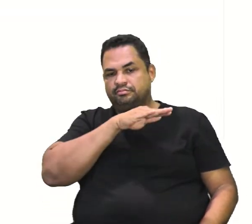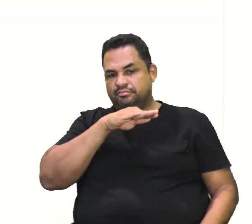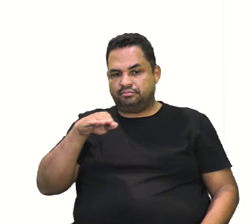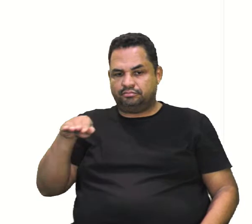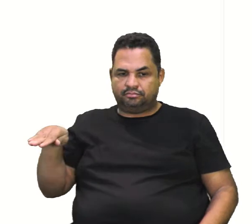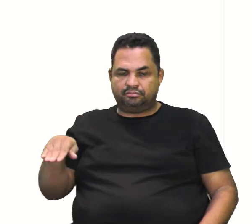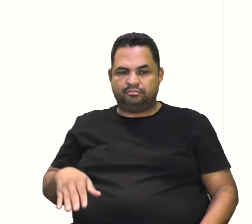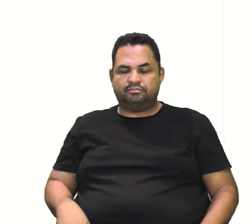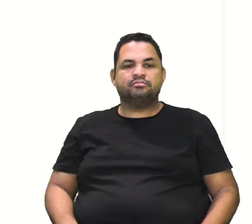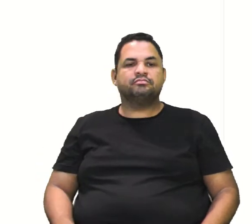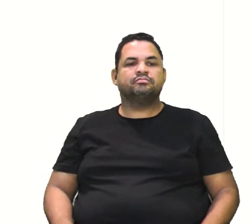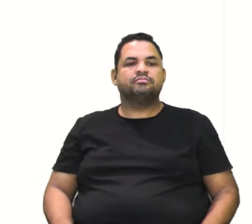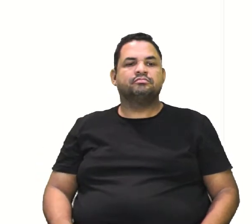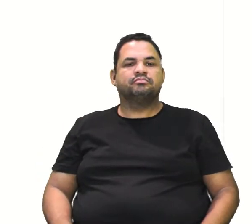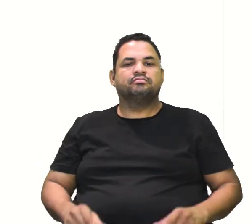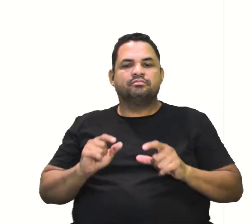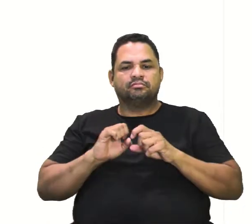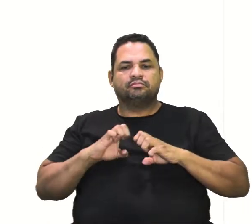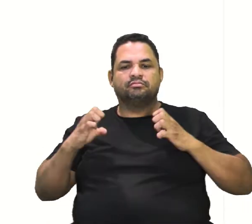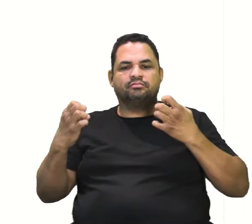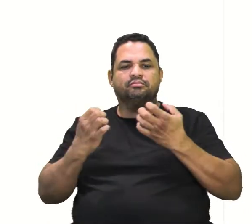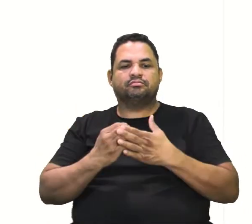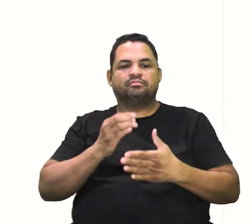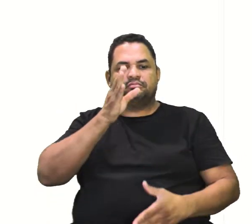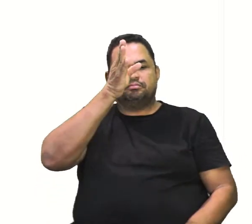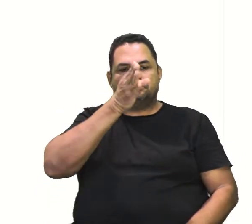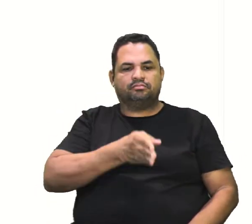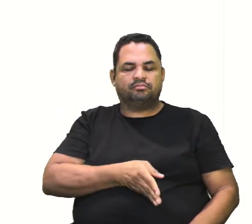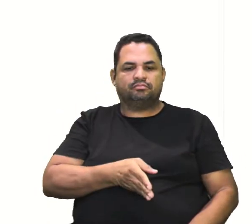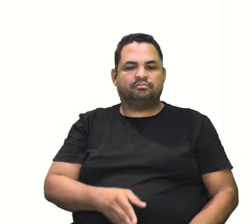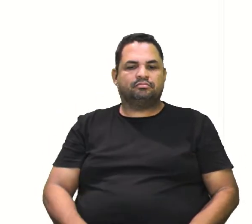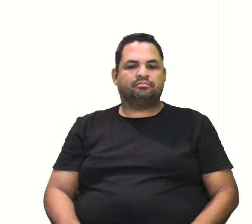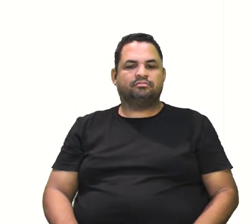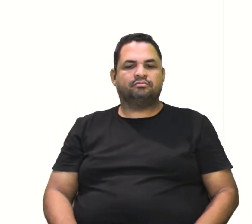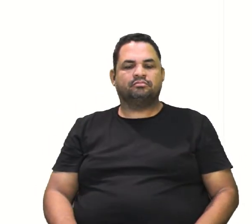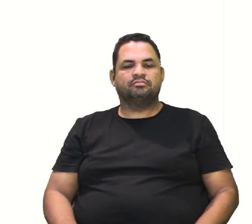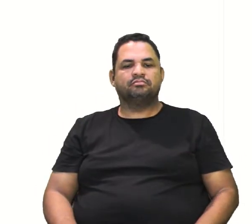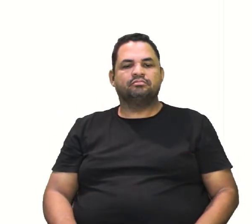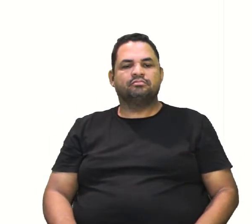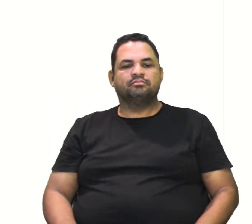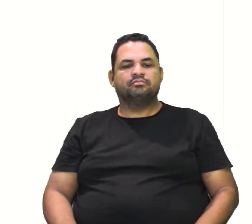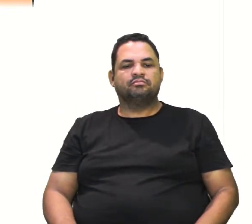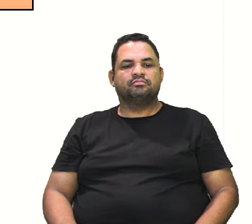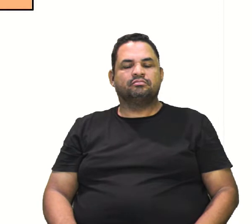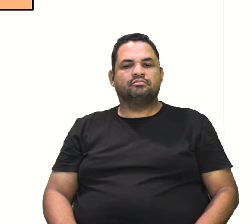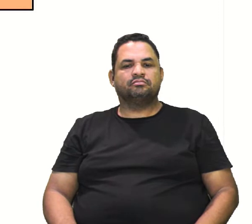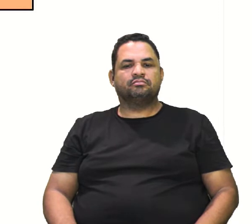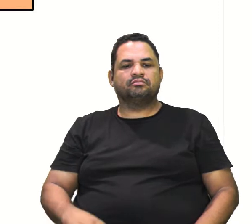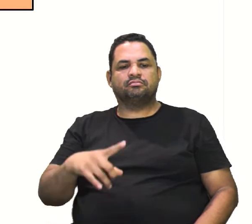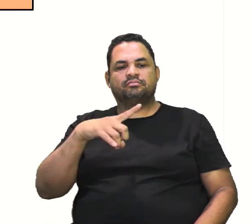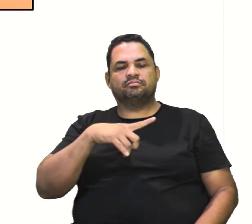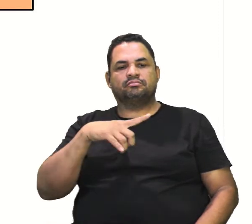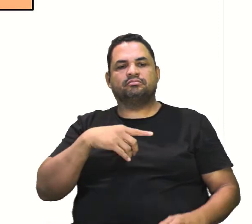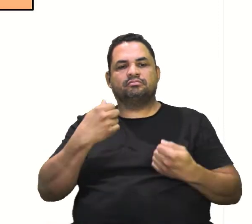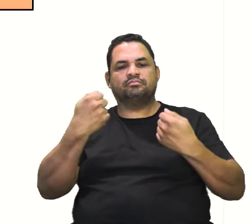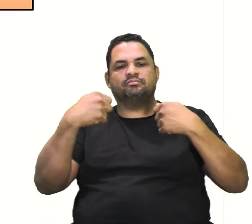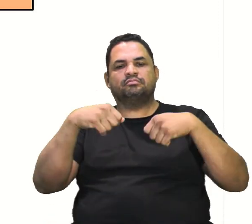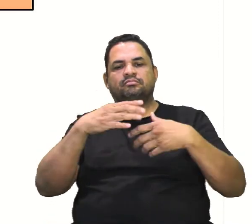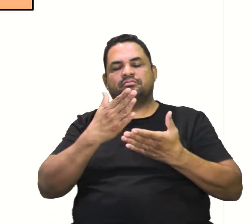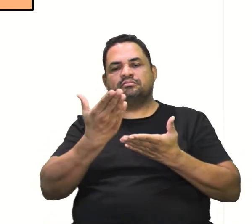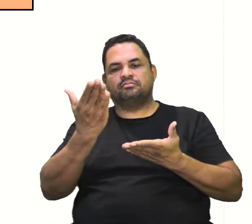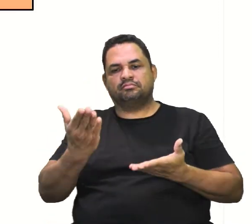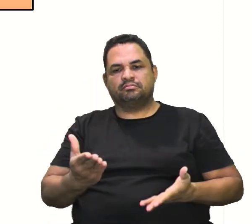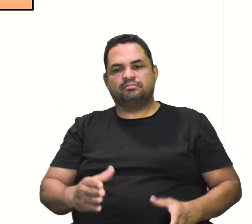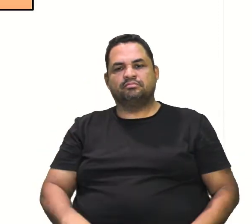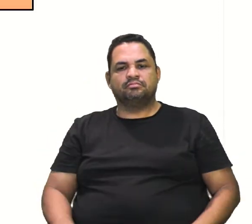horizontal e a nossa elipse na vertical, tá? Mais um caso, vamos lá, terceiro caso. Aí é porque